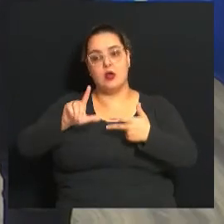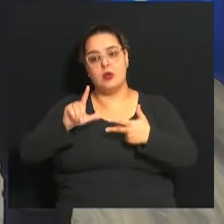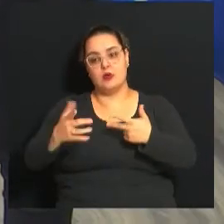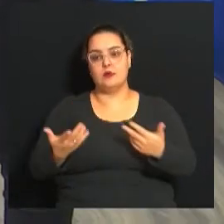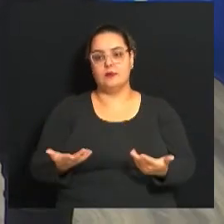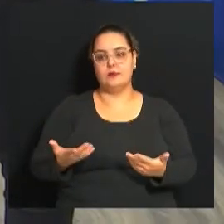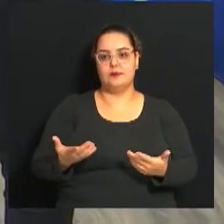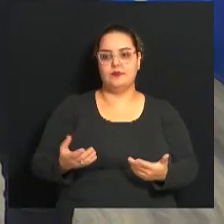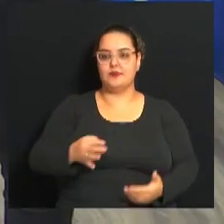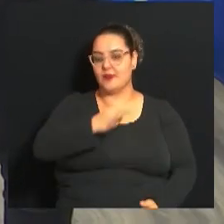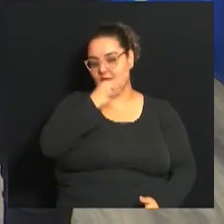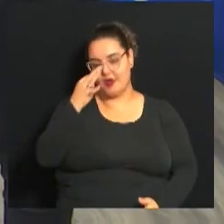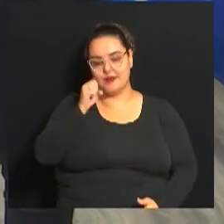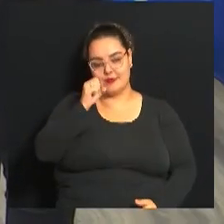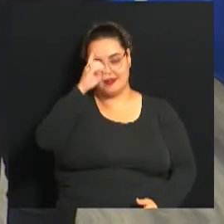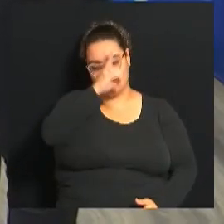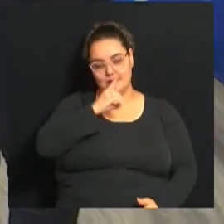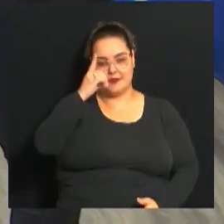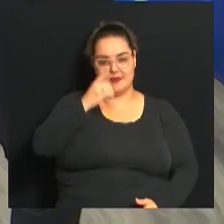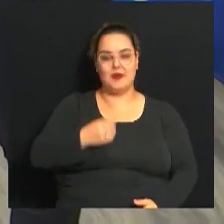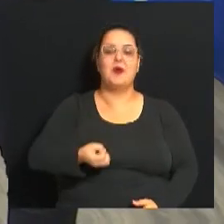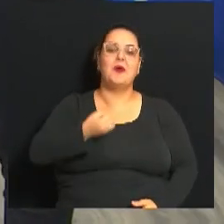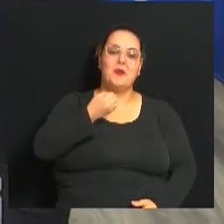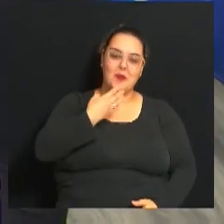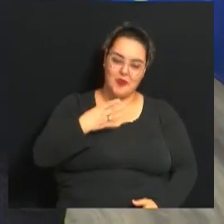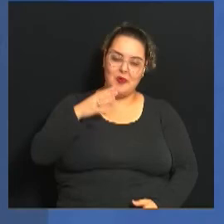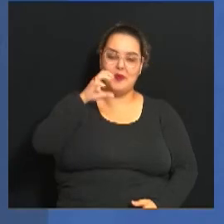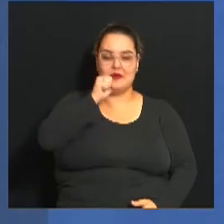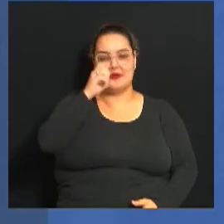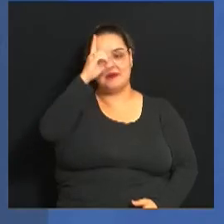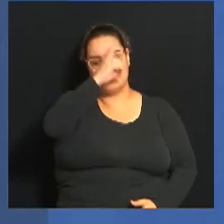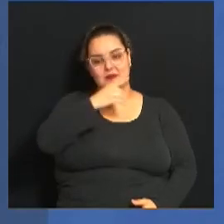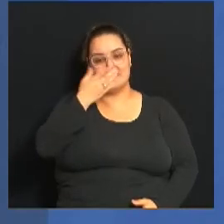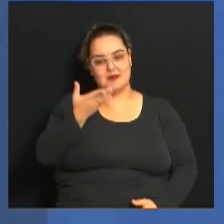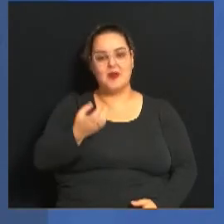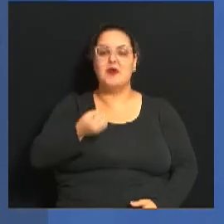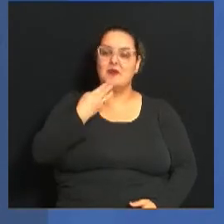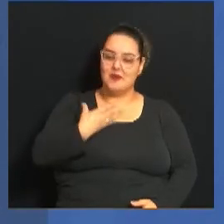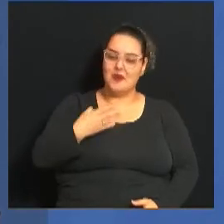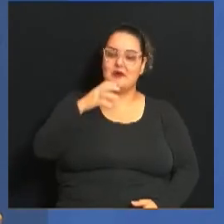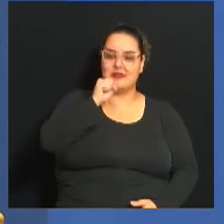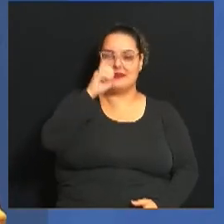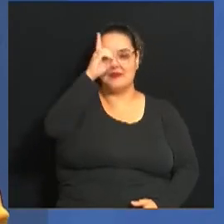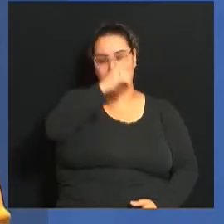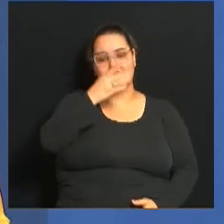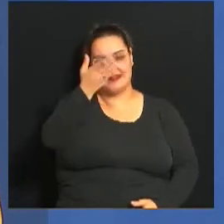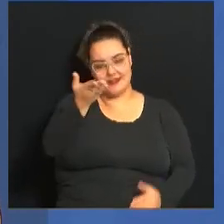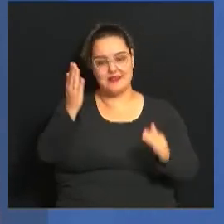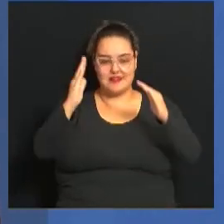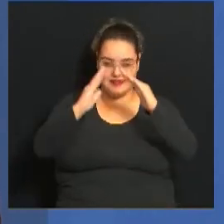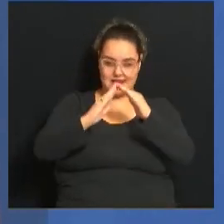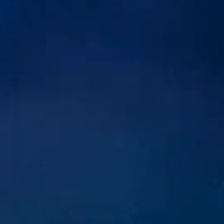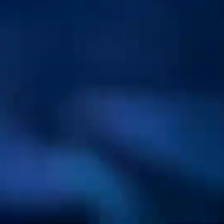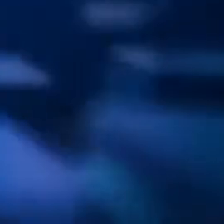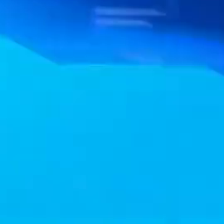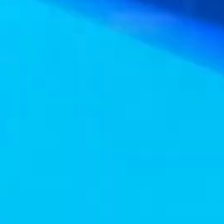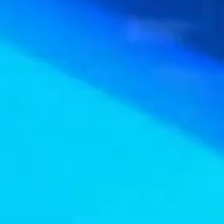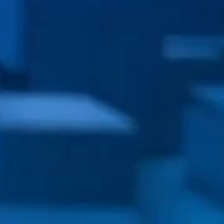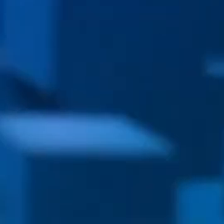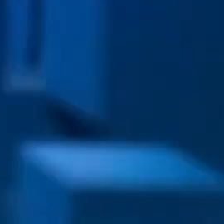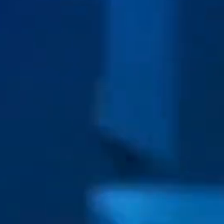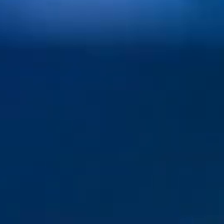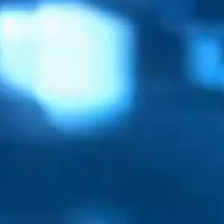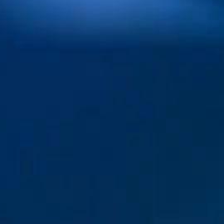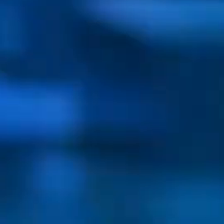um ótimo fim de semana. Um bom fim de semana para você, um bom fim de semana para você aí de casa também.